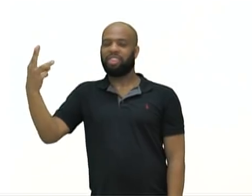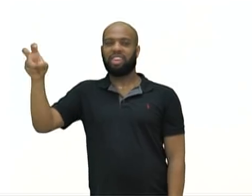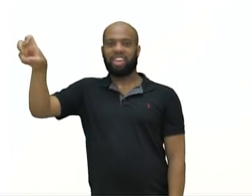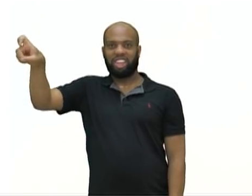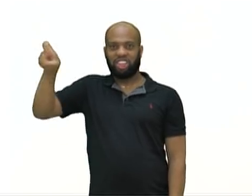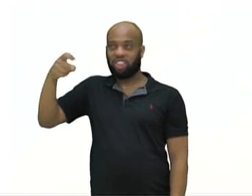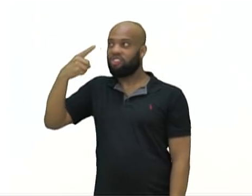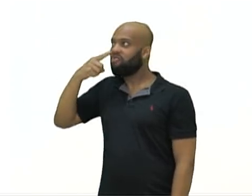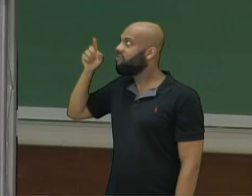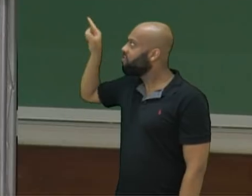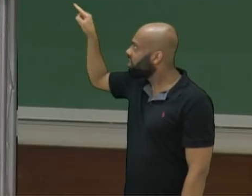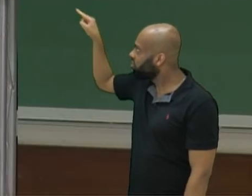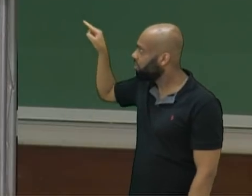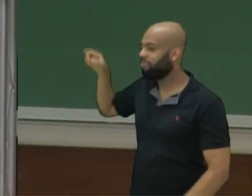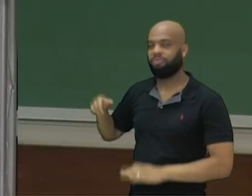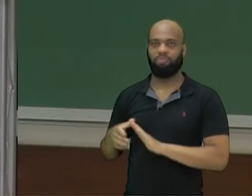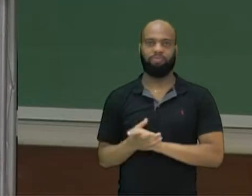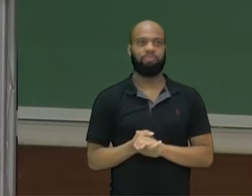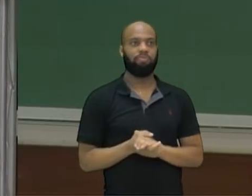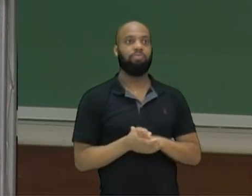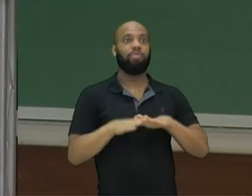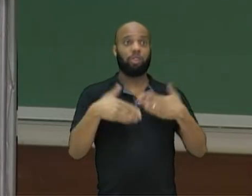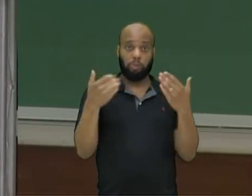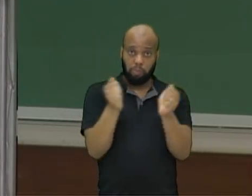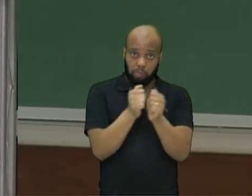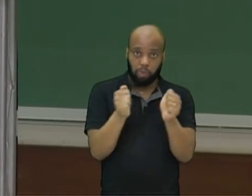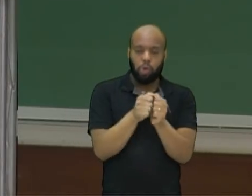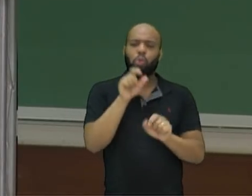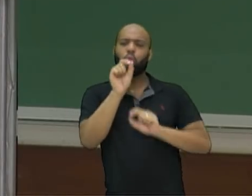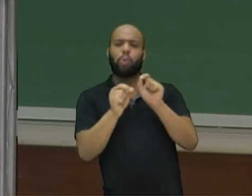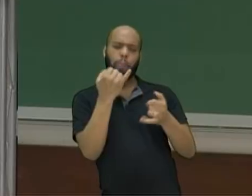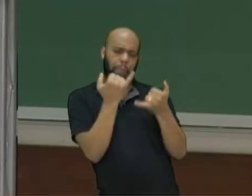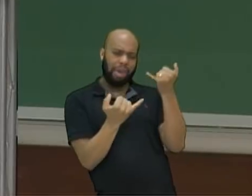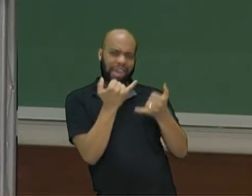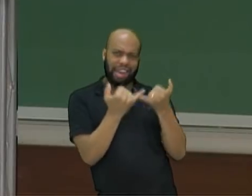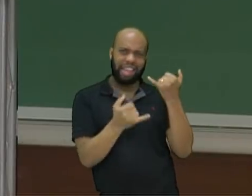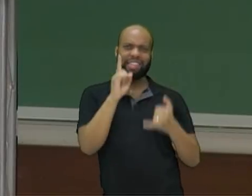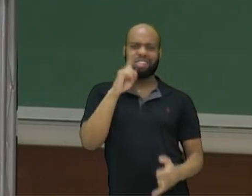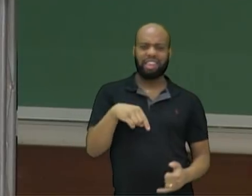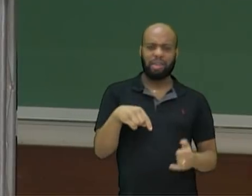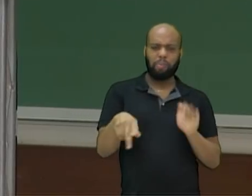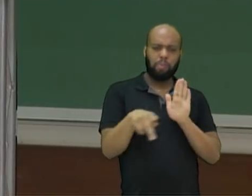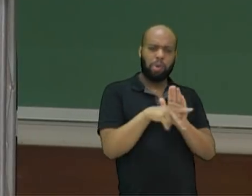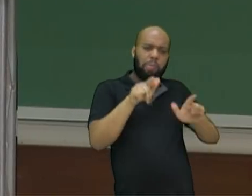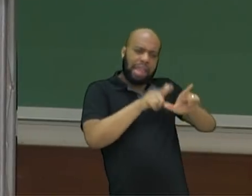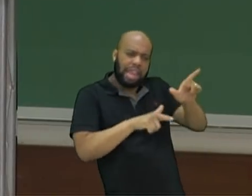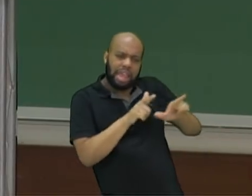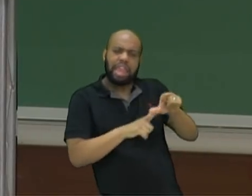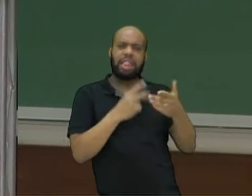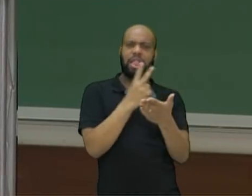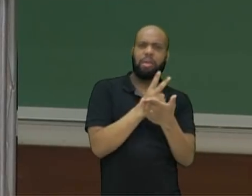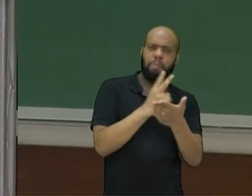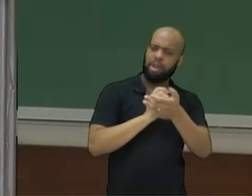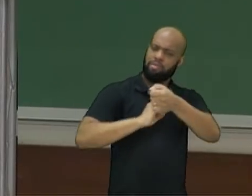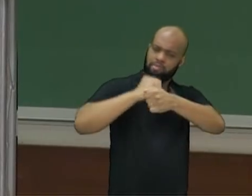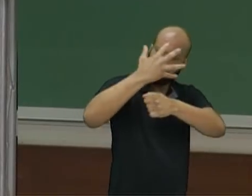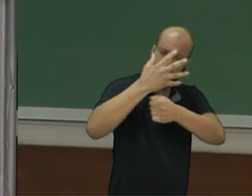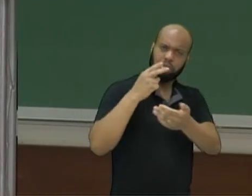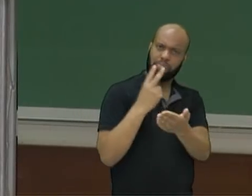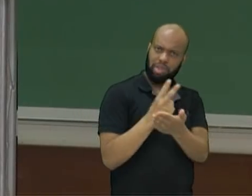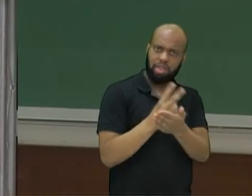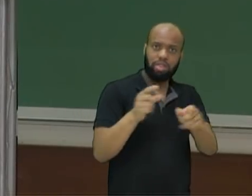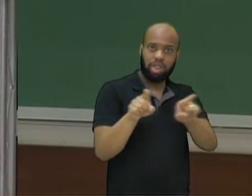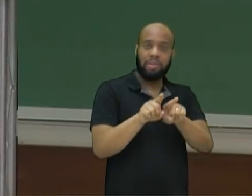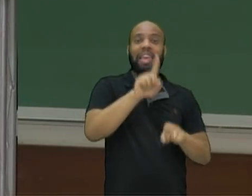Então, aqui você pode juntar os termos que são semelhantes. O que são termos que são semelhantes? Termos que